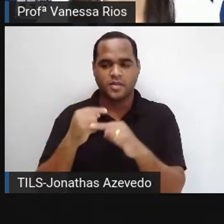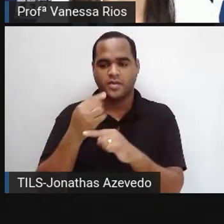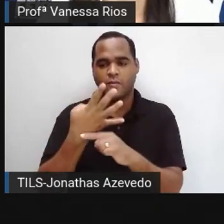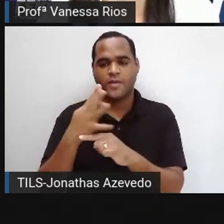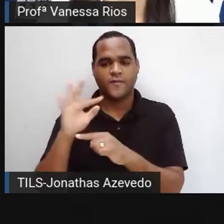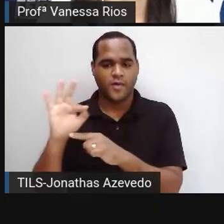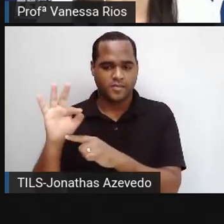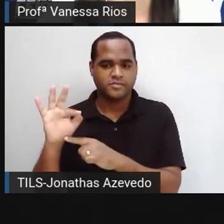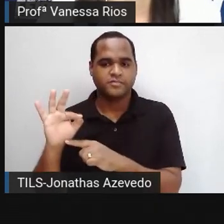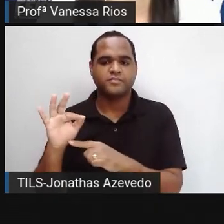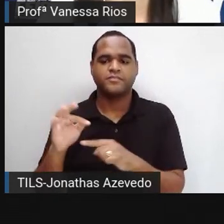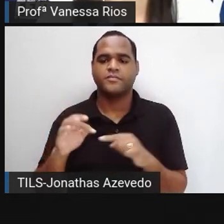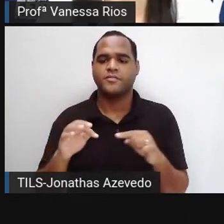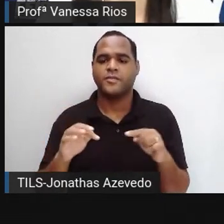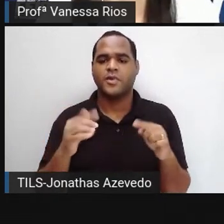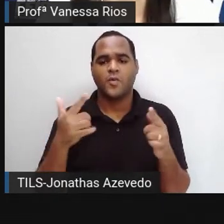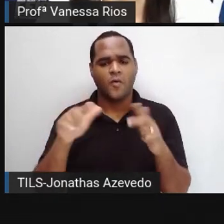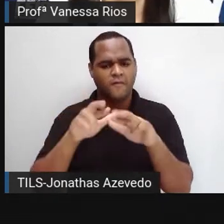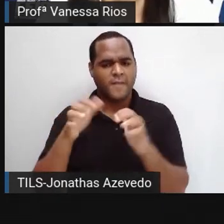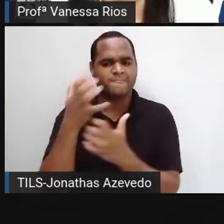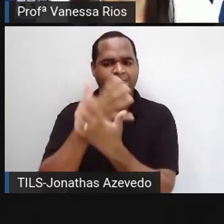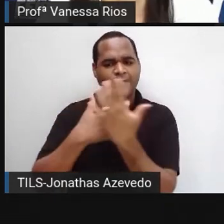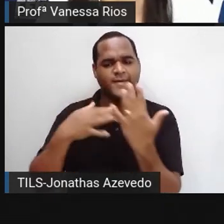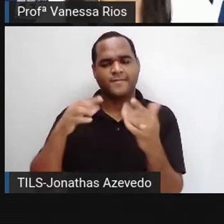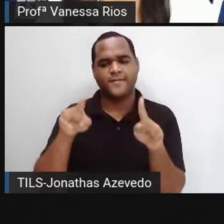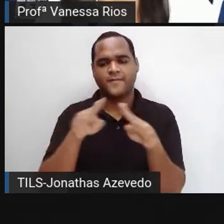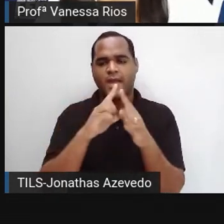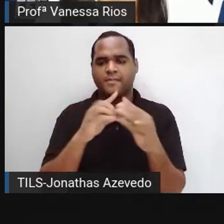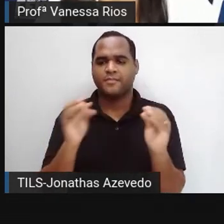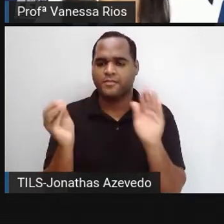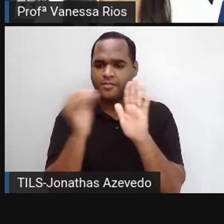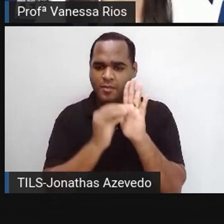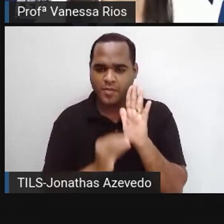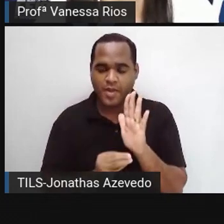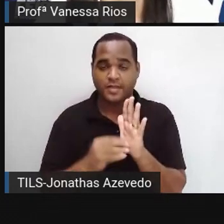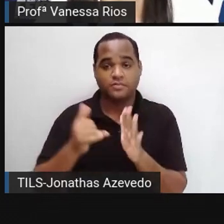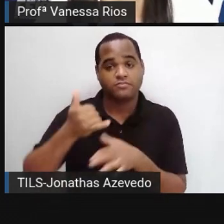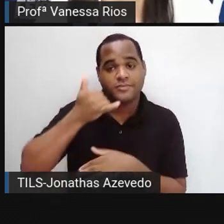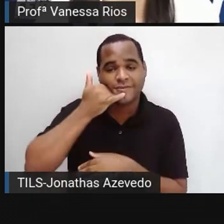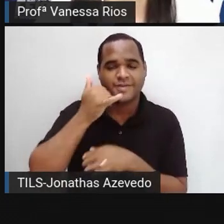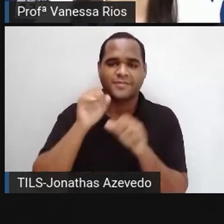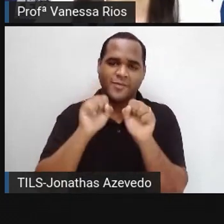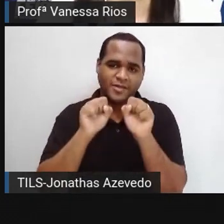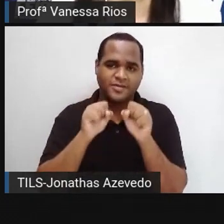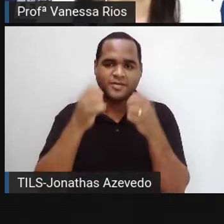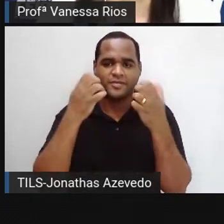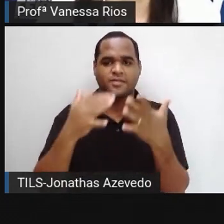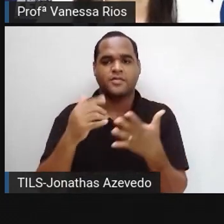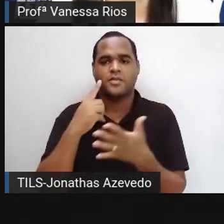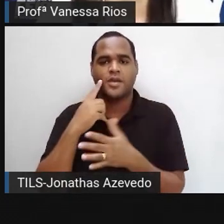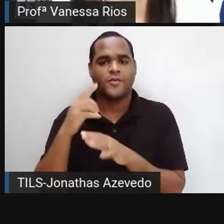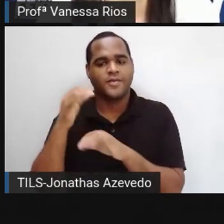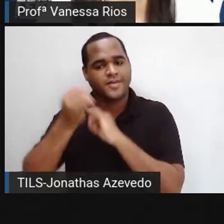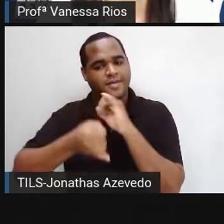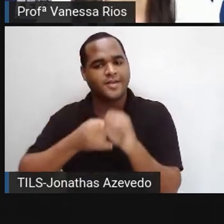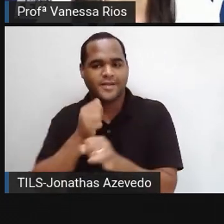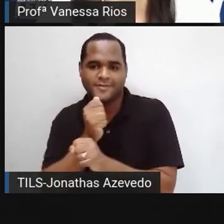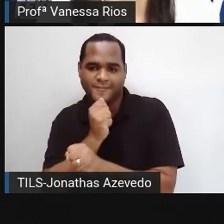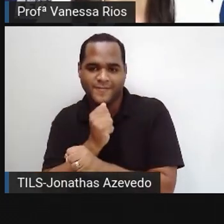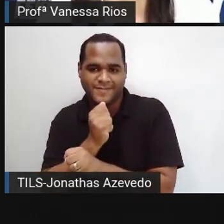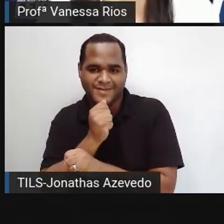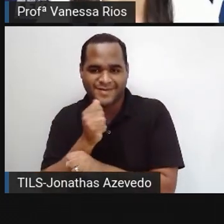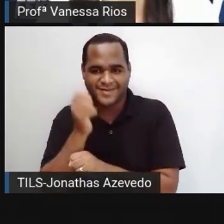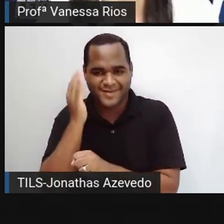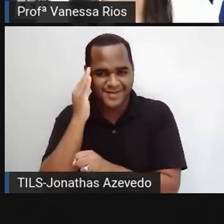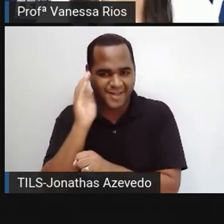permitem transferir canções para o seu smartphone e, em seguida, você pode ouvir músicas offline, ou seja, sem gastar o